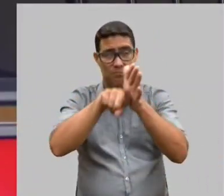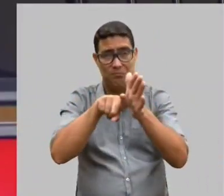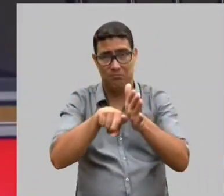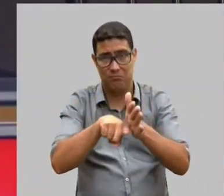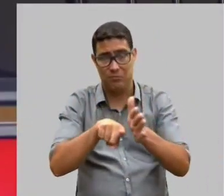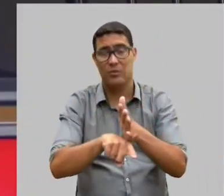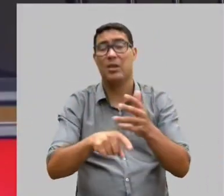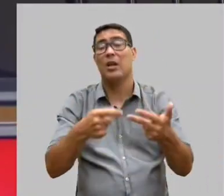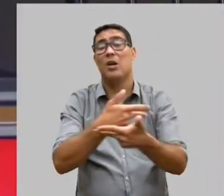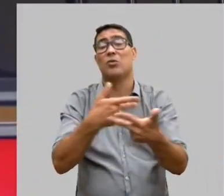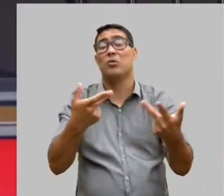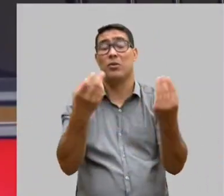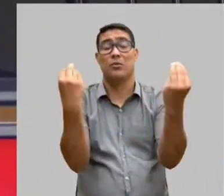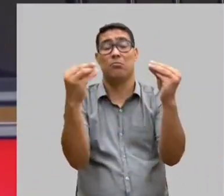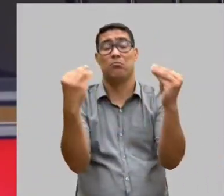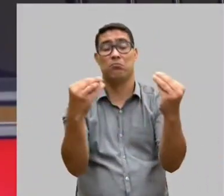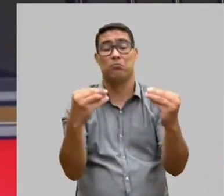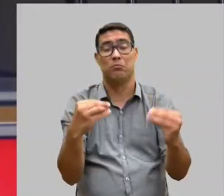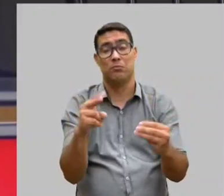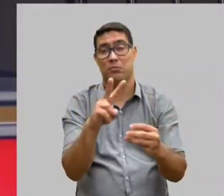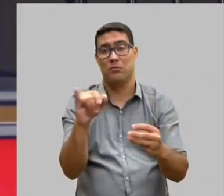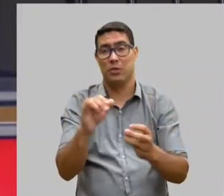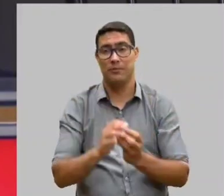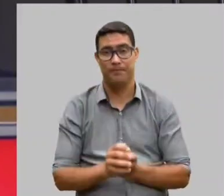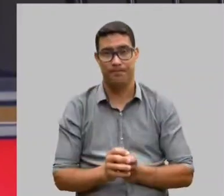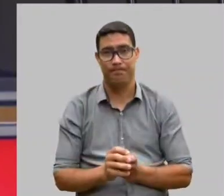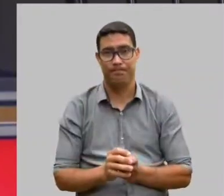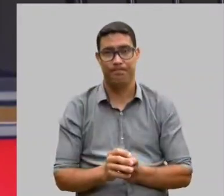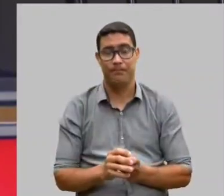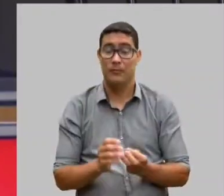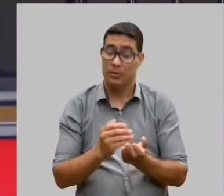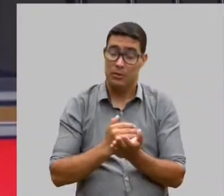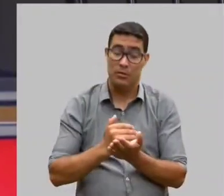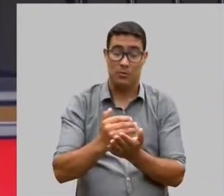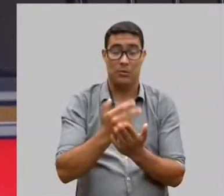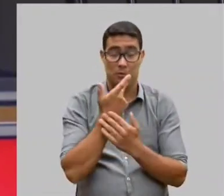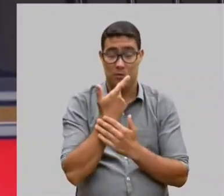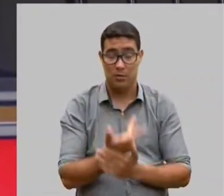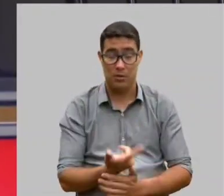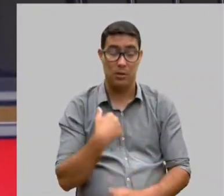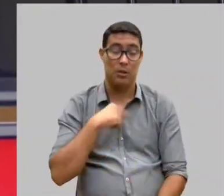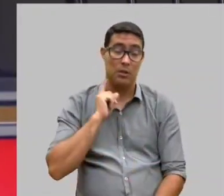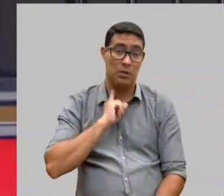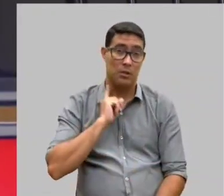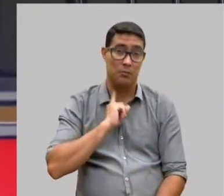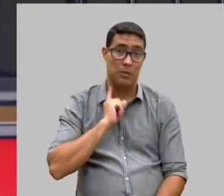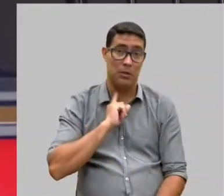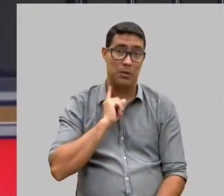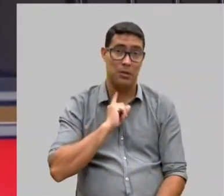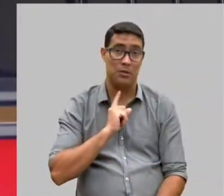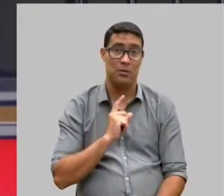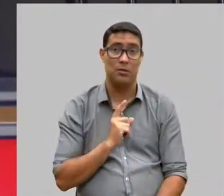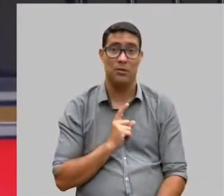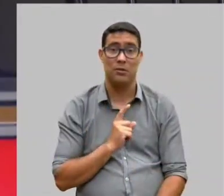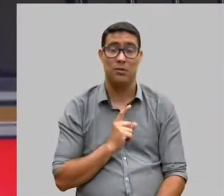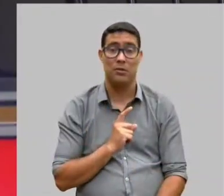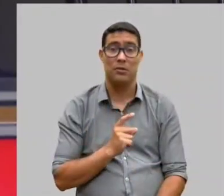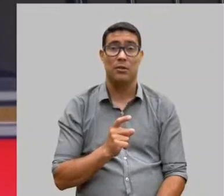eu colocarei bom inicialmente queria colocar assim Minas Gerais gente qu